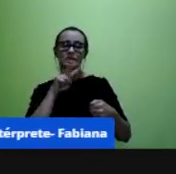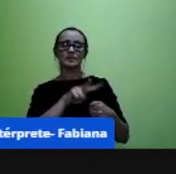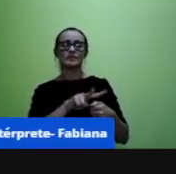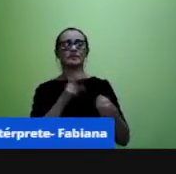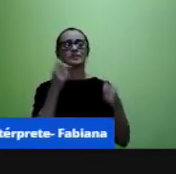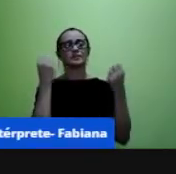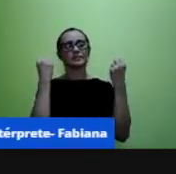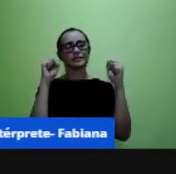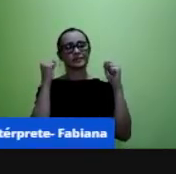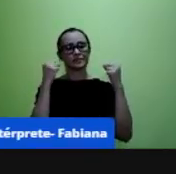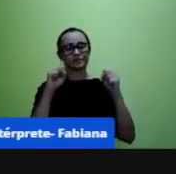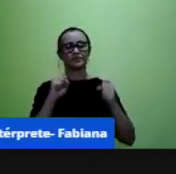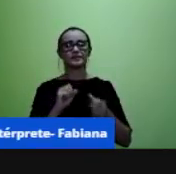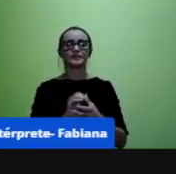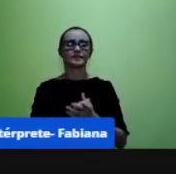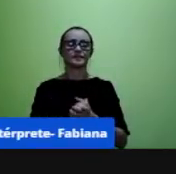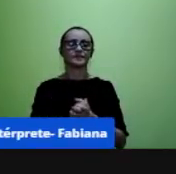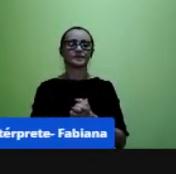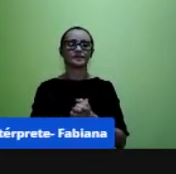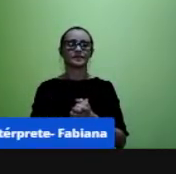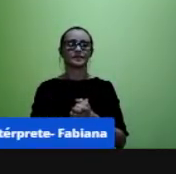O próximo slide,